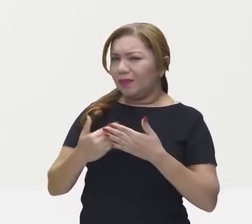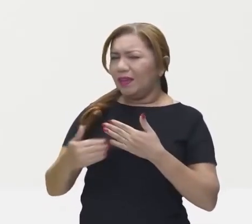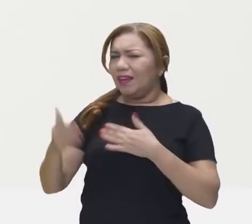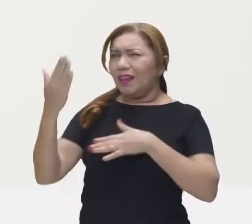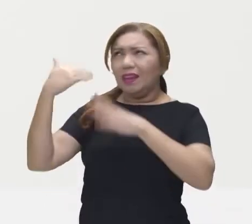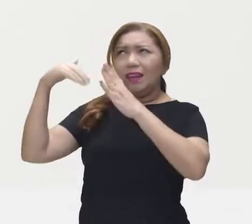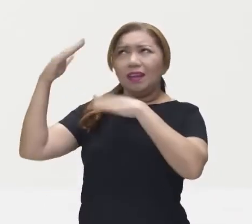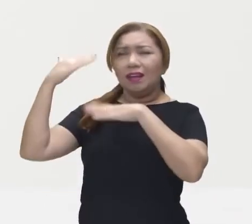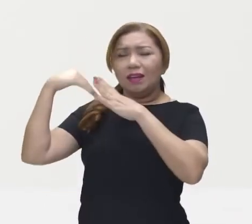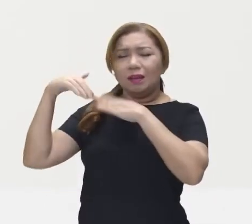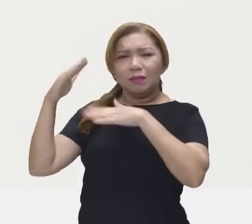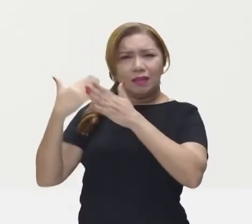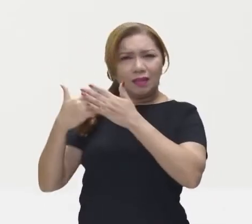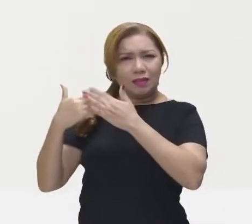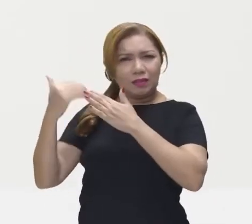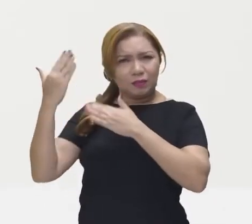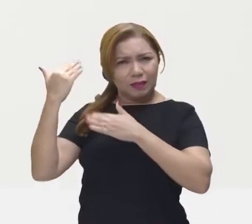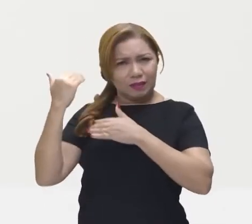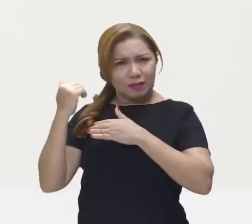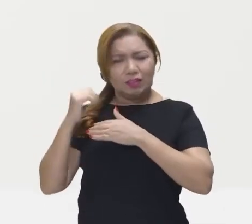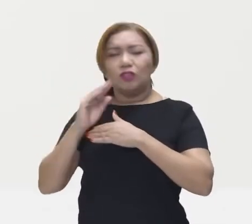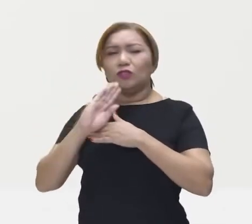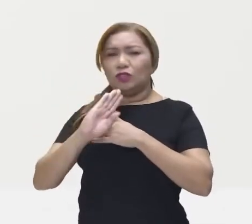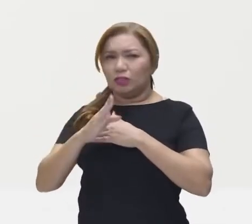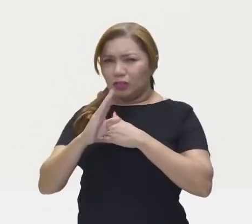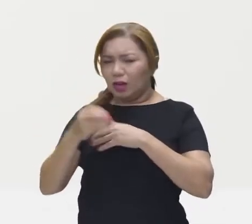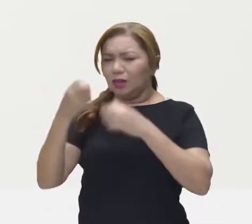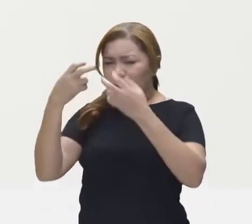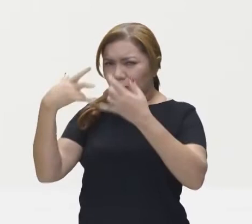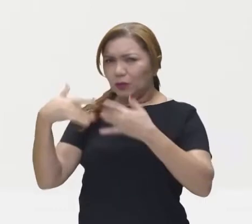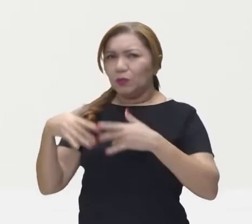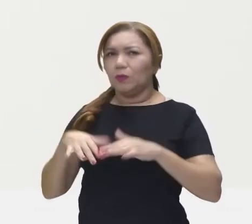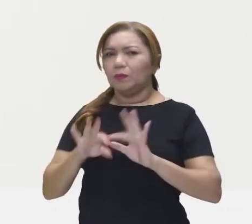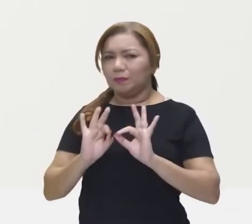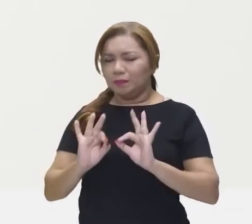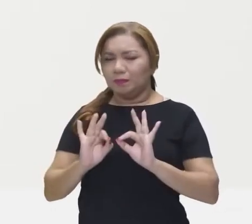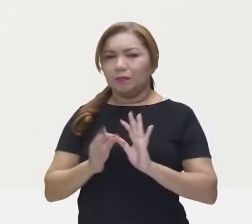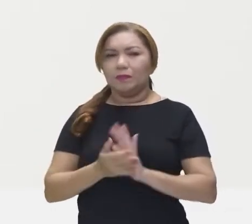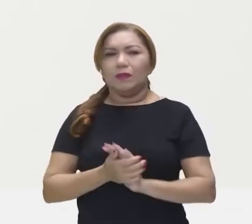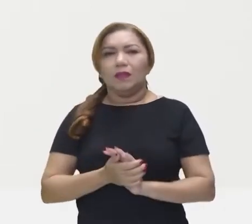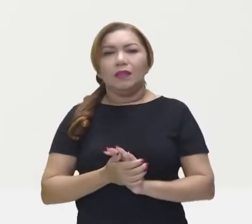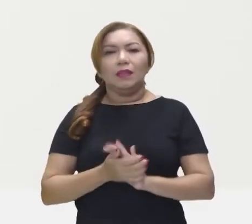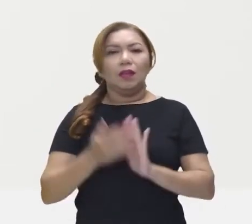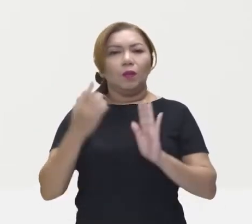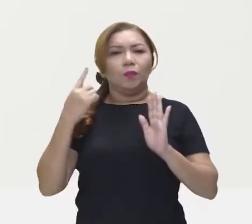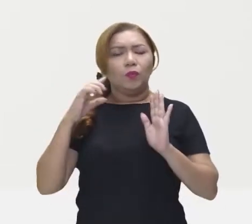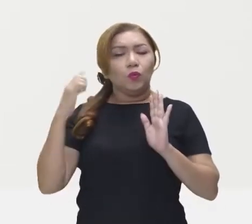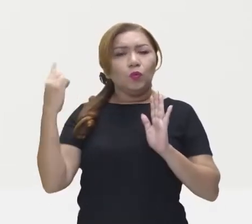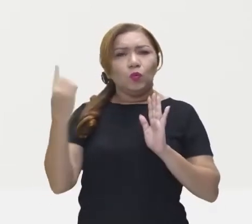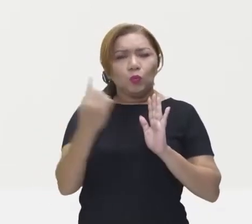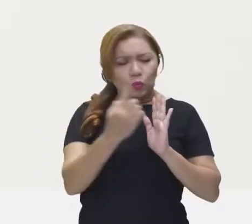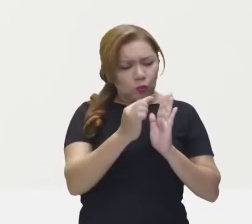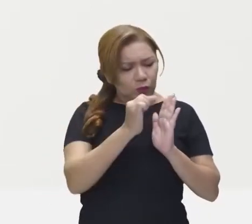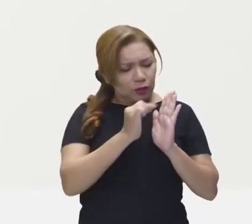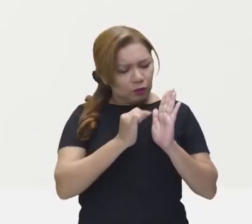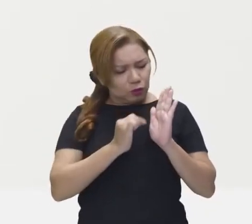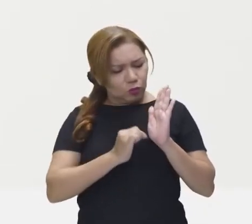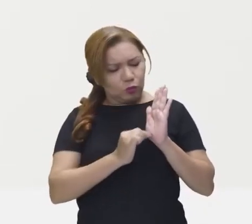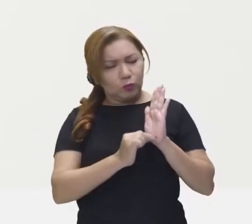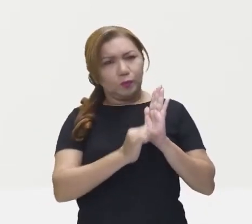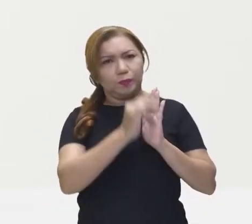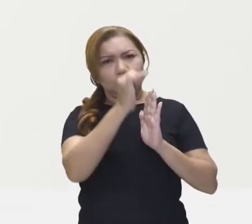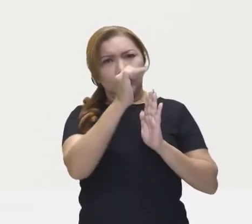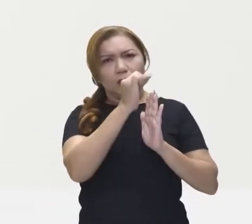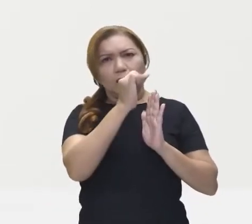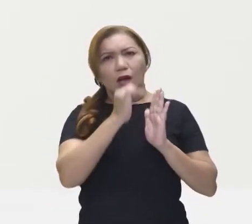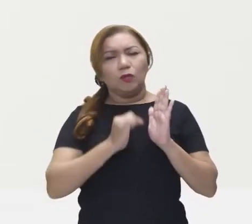Essa linha de raciocínio utilizada serve para determinarmos a área da metade desse campo de futebol,